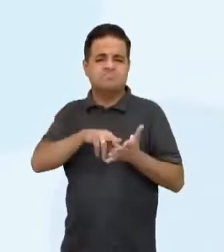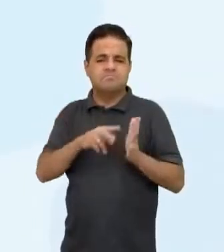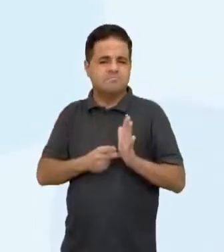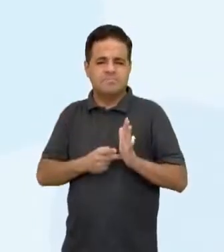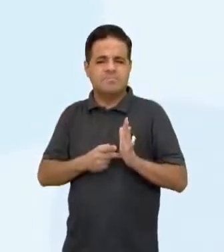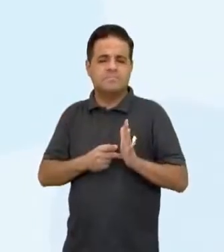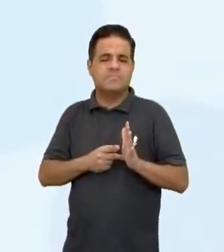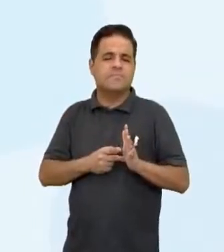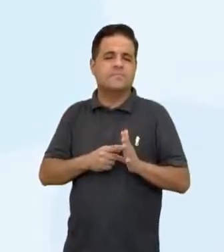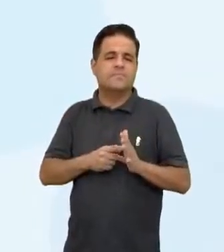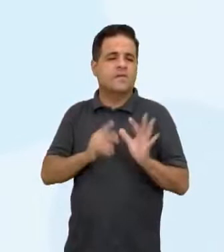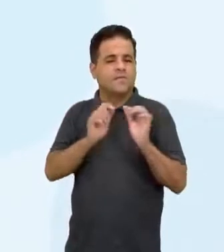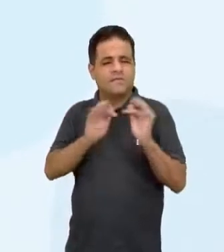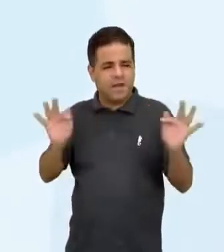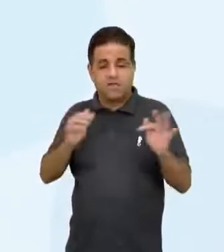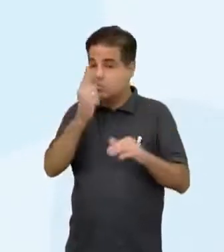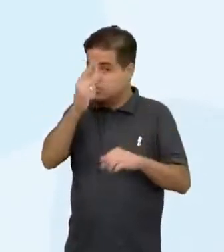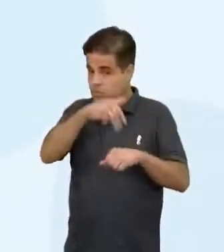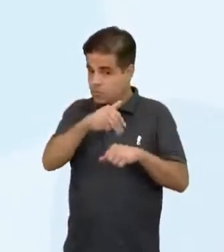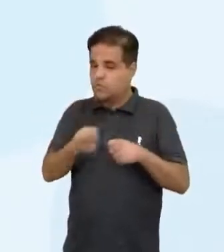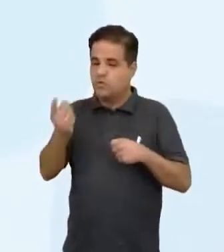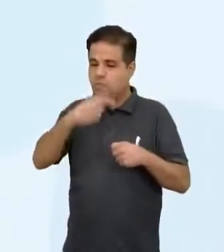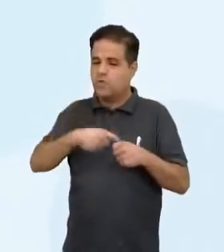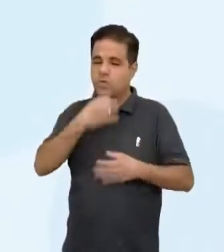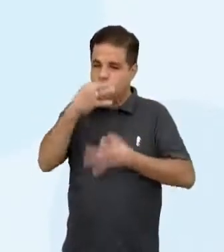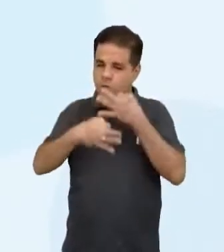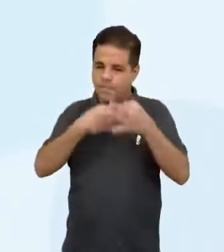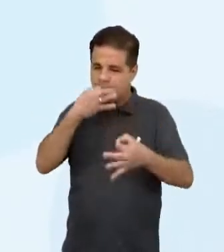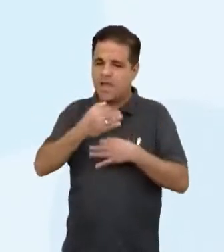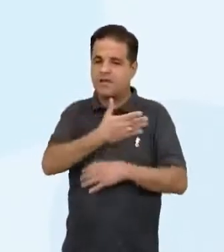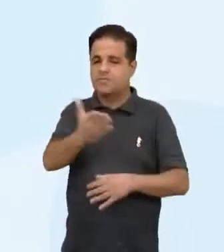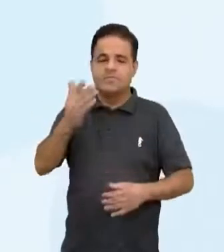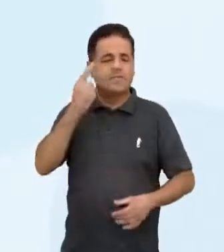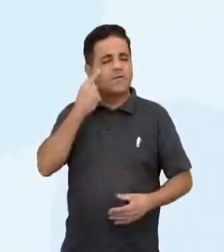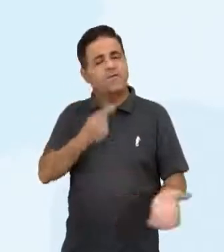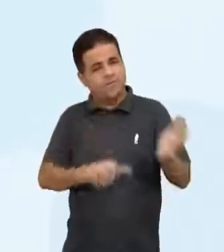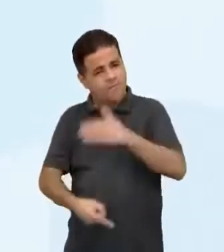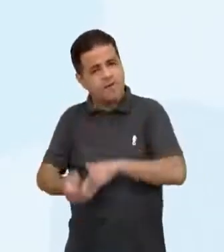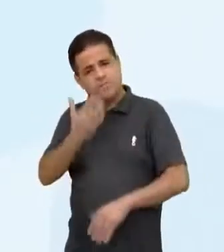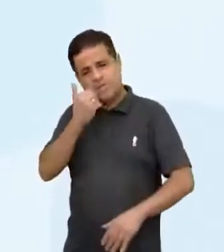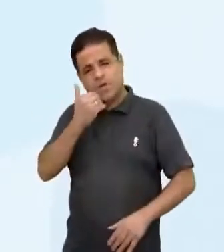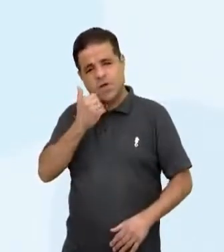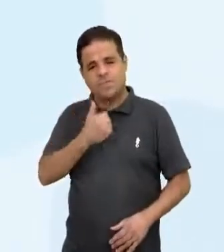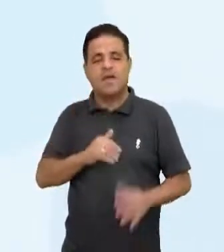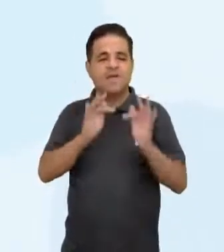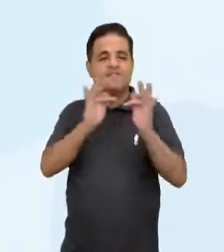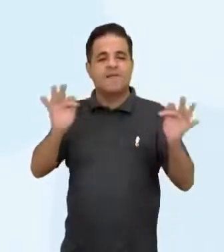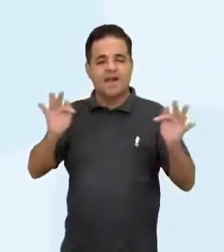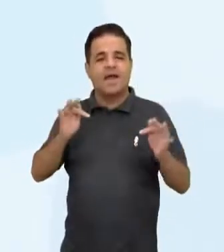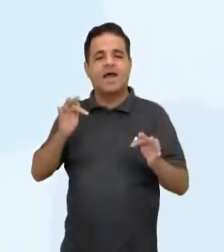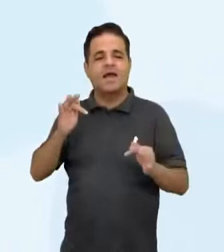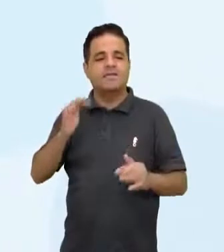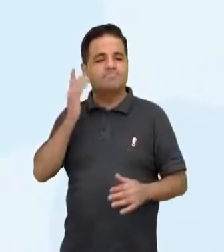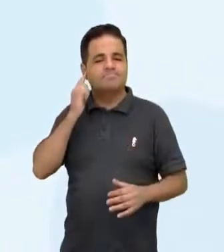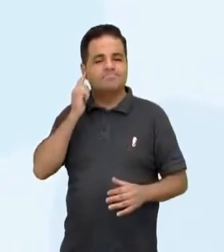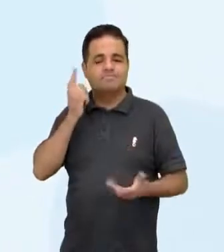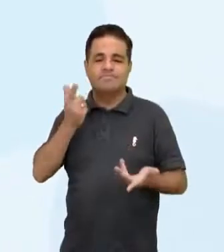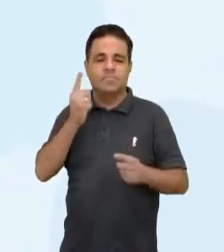um tempinho, um minutinho, e já voltamos com os comentários de vocês, tá? Vamos comer é música para os meus ouvidos. 1